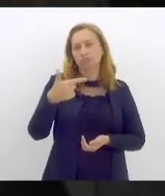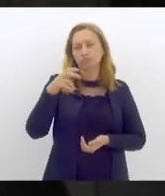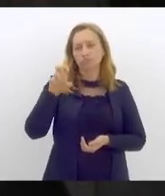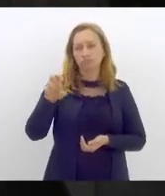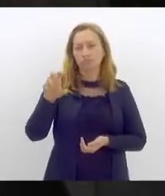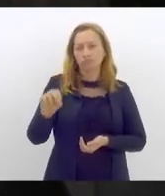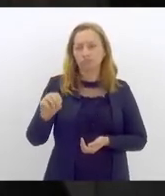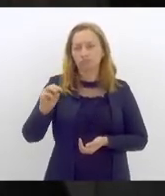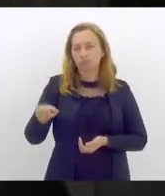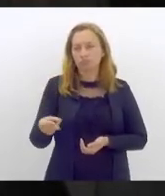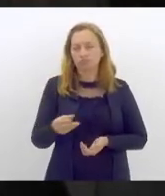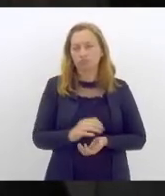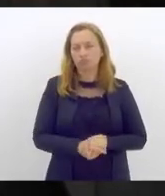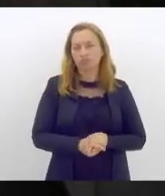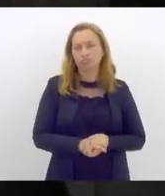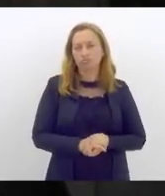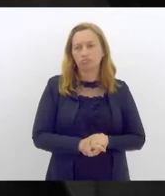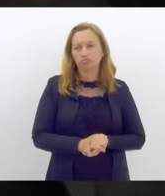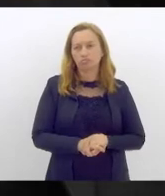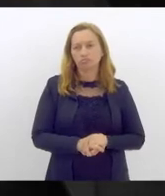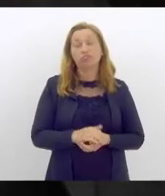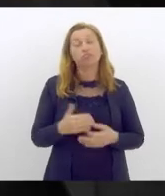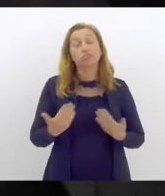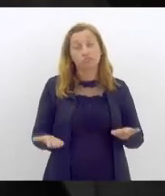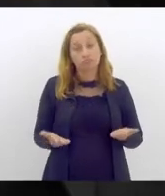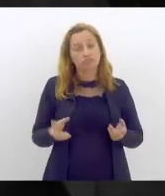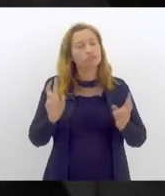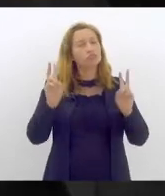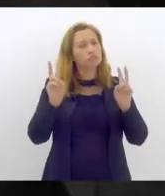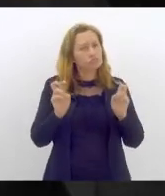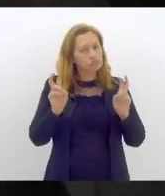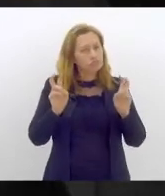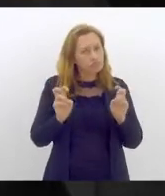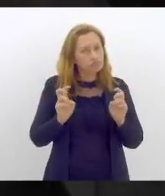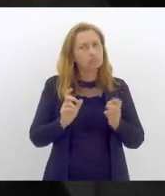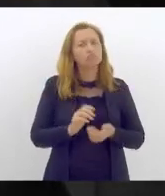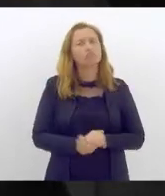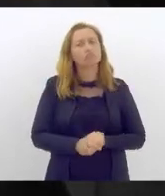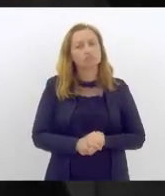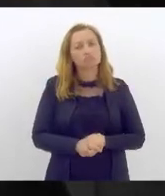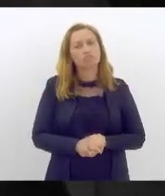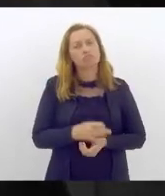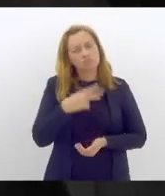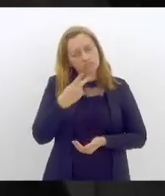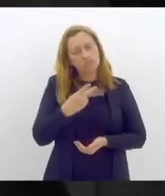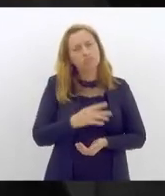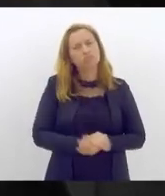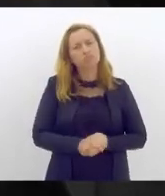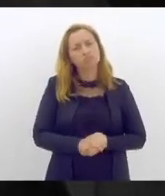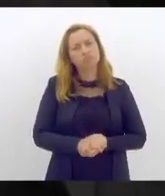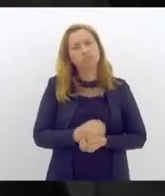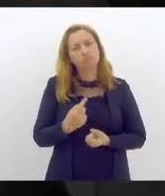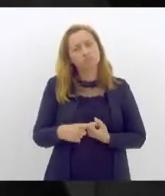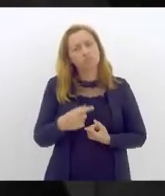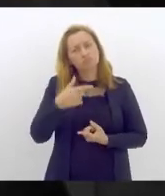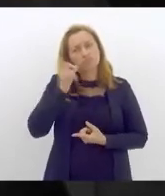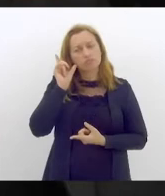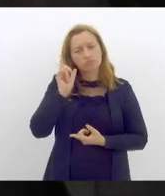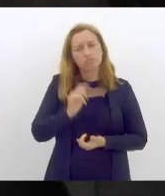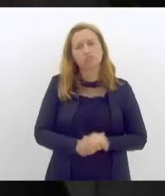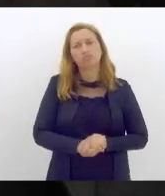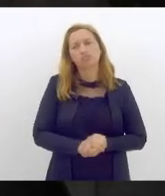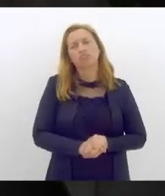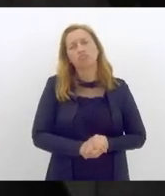milhões então é desse tema que nós temos tratando porque ontem